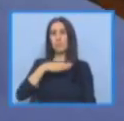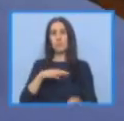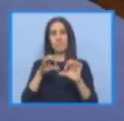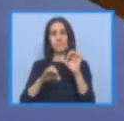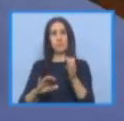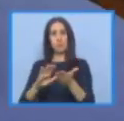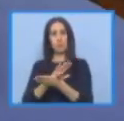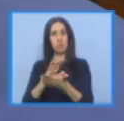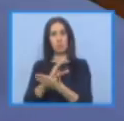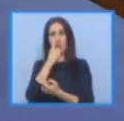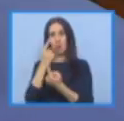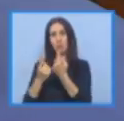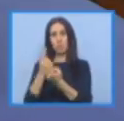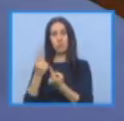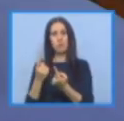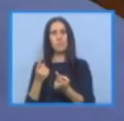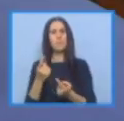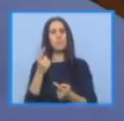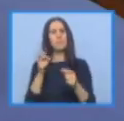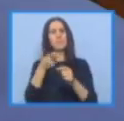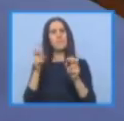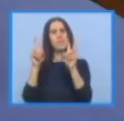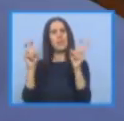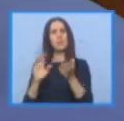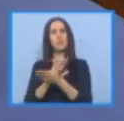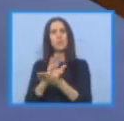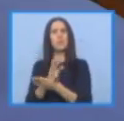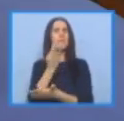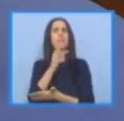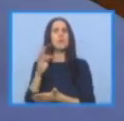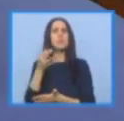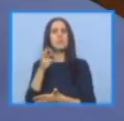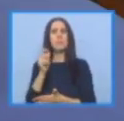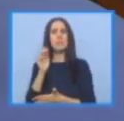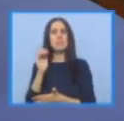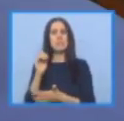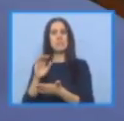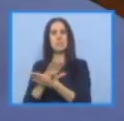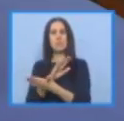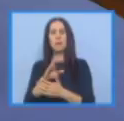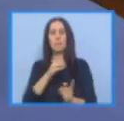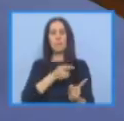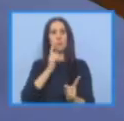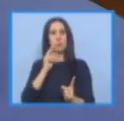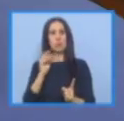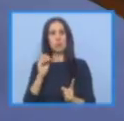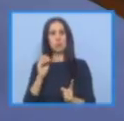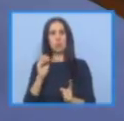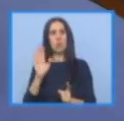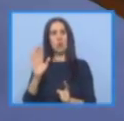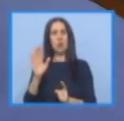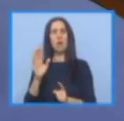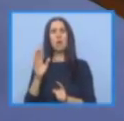jornalistas, vi uma citação de um jornalista da France Press, que desde 30 de março que está a fazer